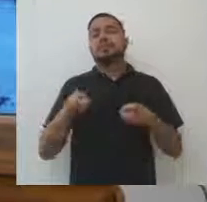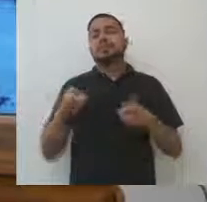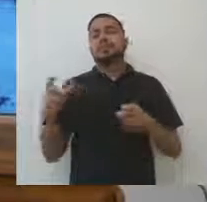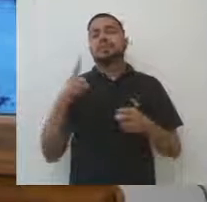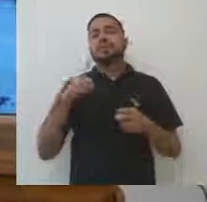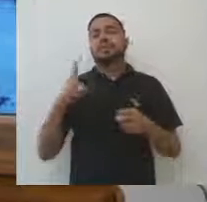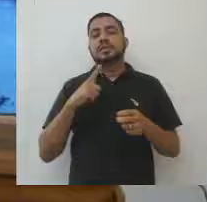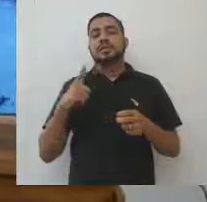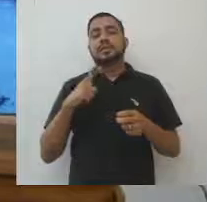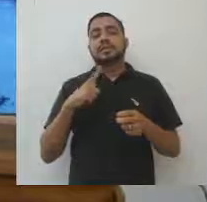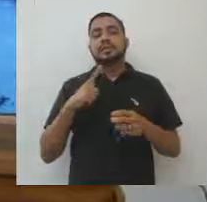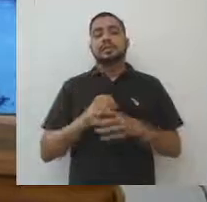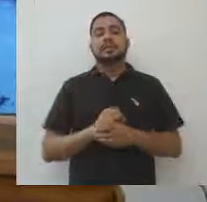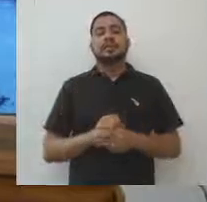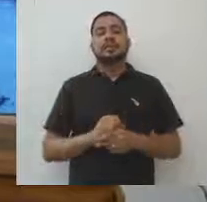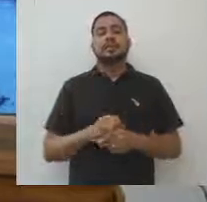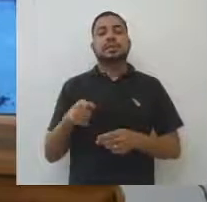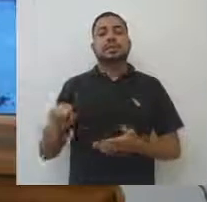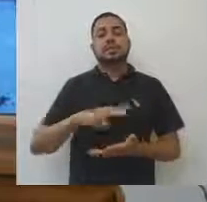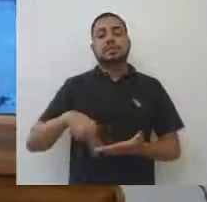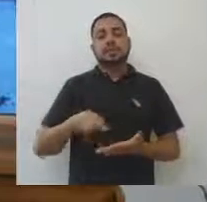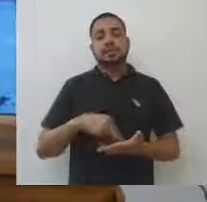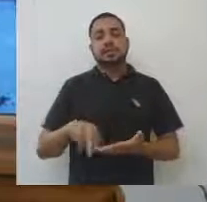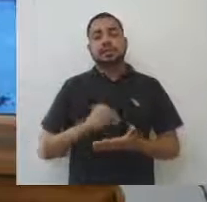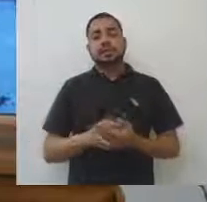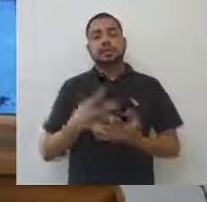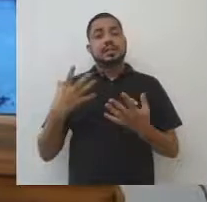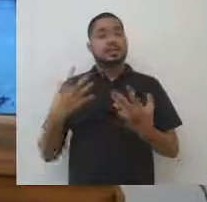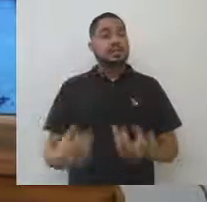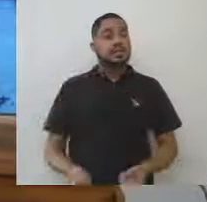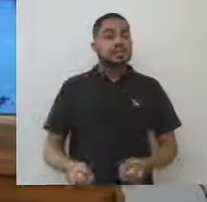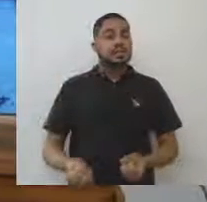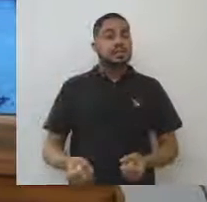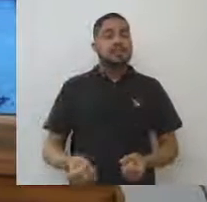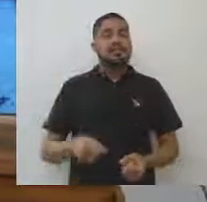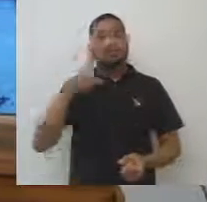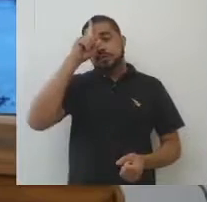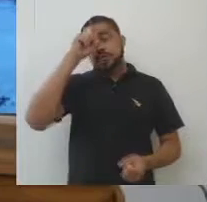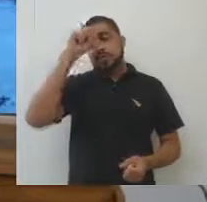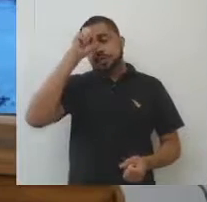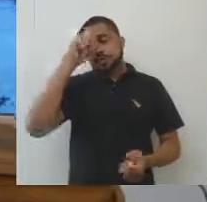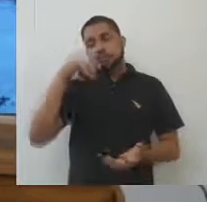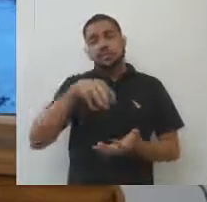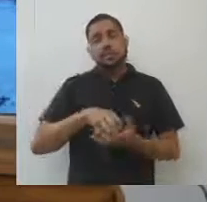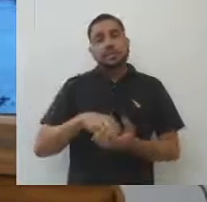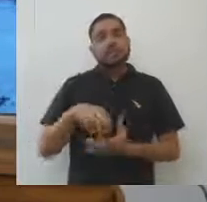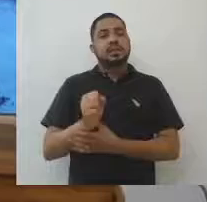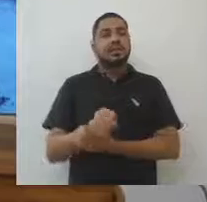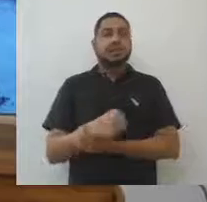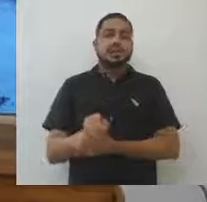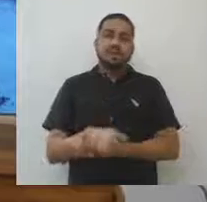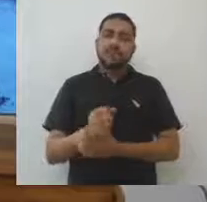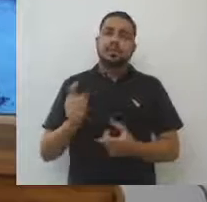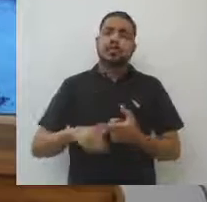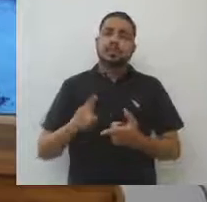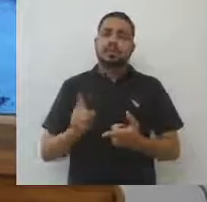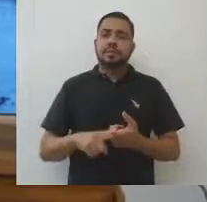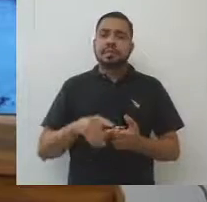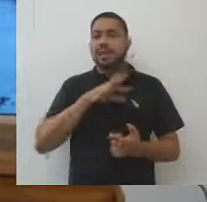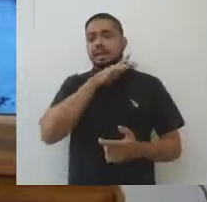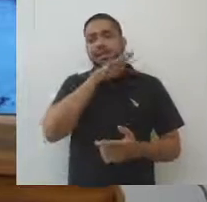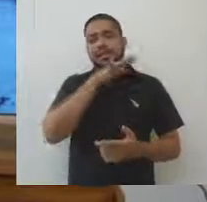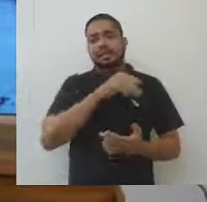uma sonoridade, a dança fica muito bem aceita nos hospitais e no centro de recuperação. E até para